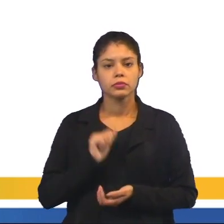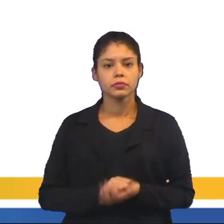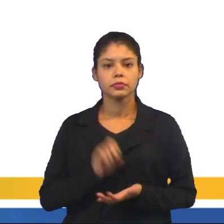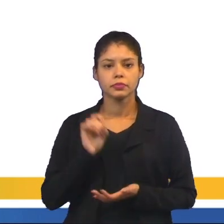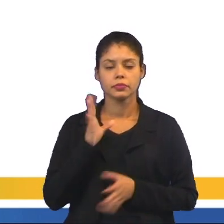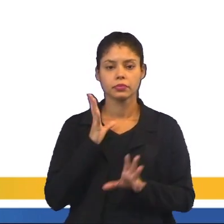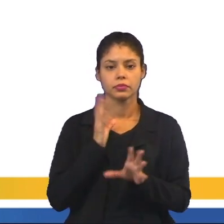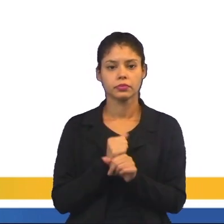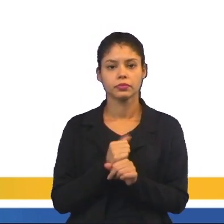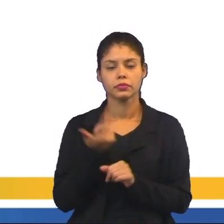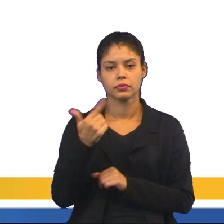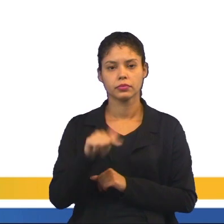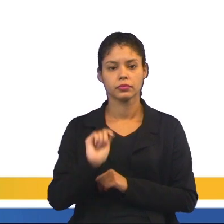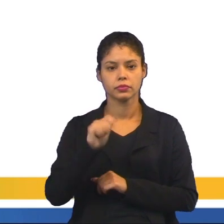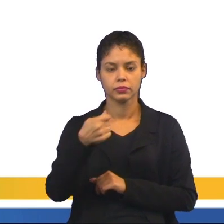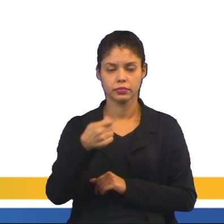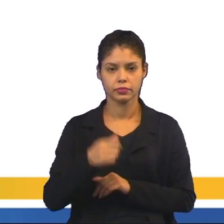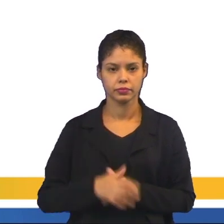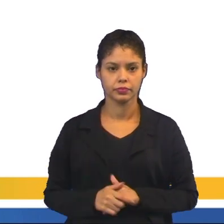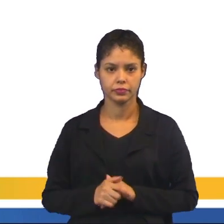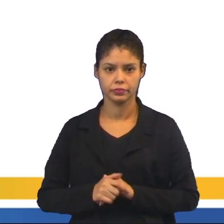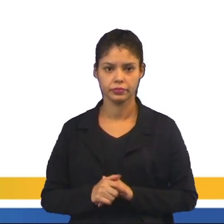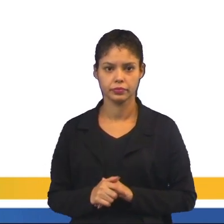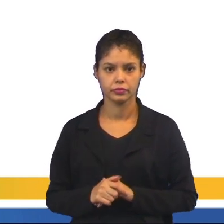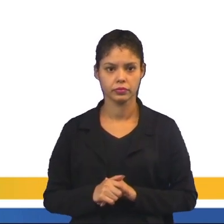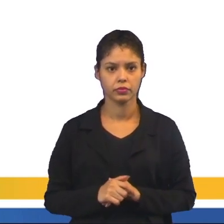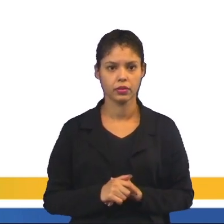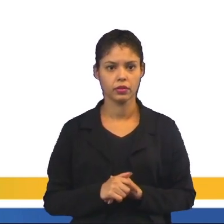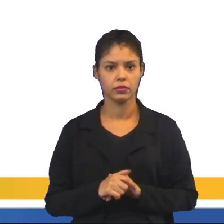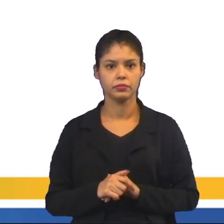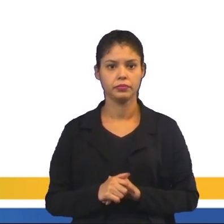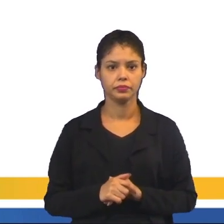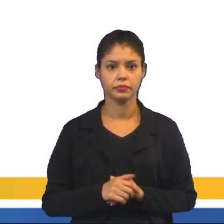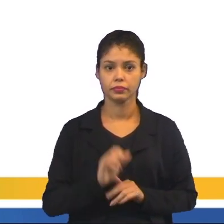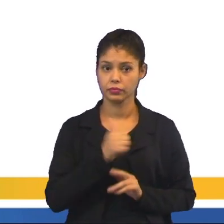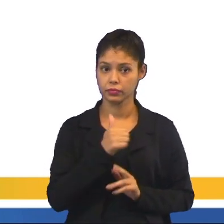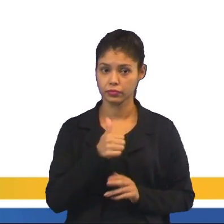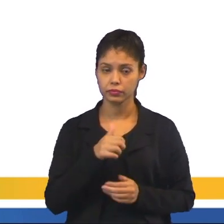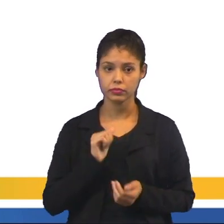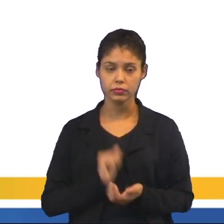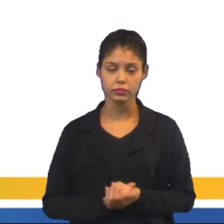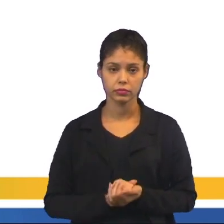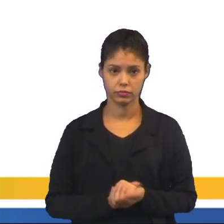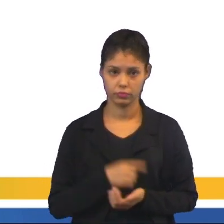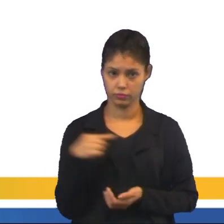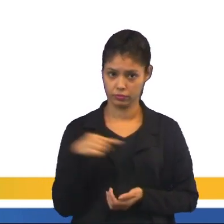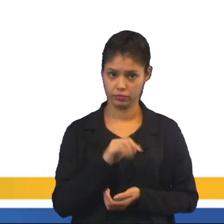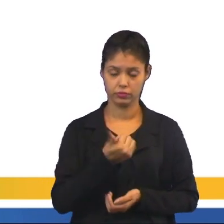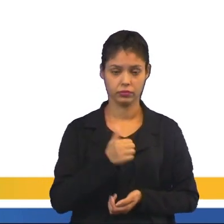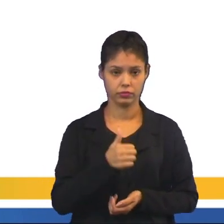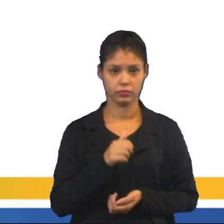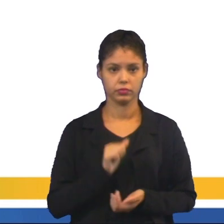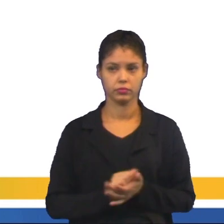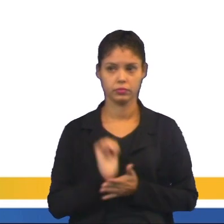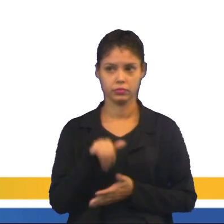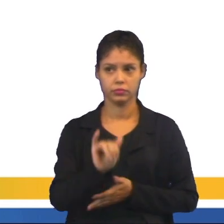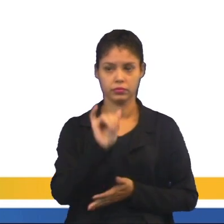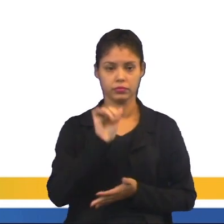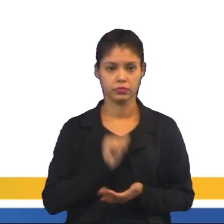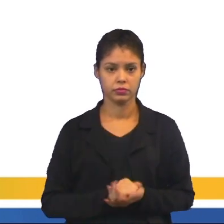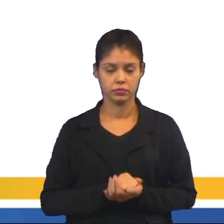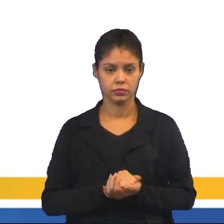gente soma e repete o sinal. 6 mais 5, 11. Então, ali vai ficar menos